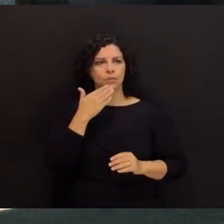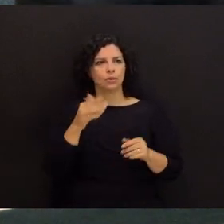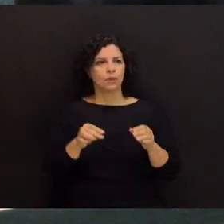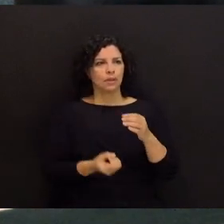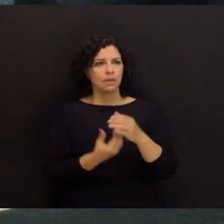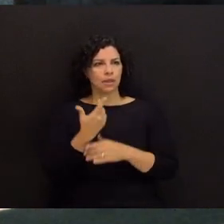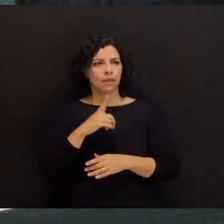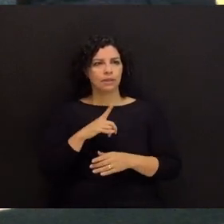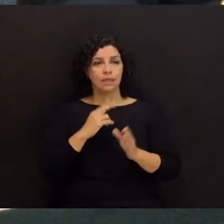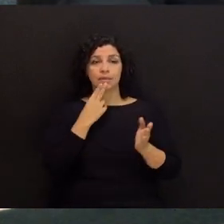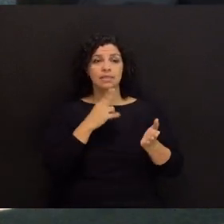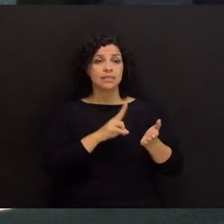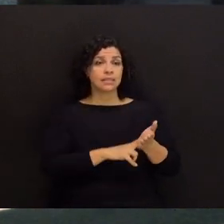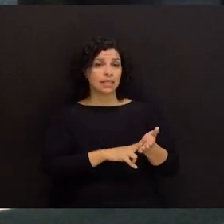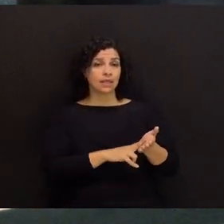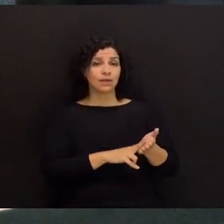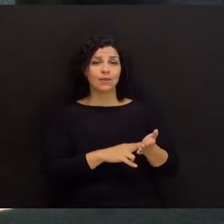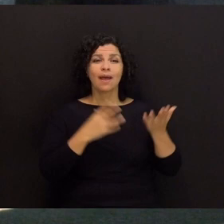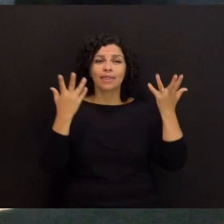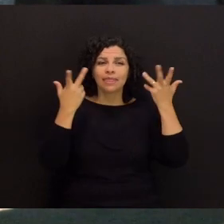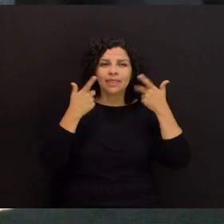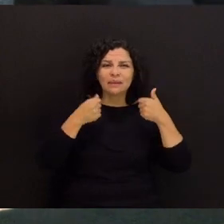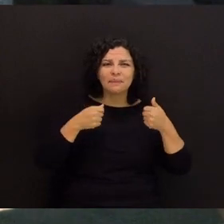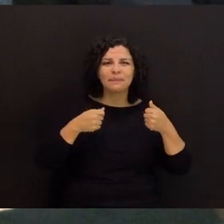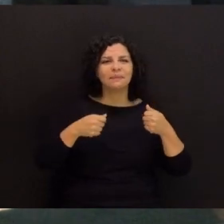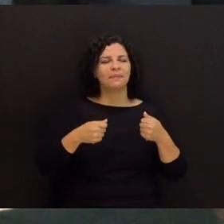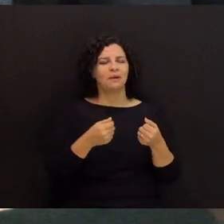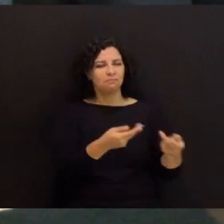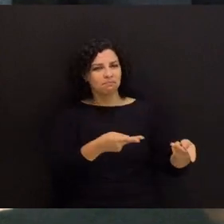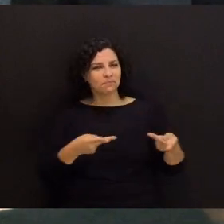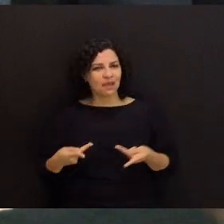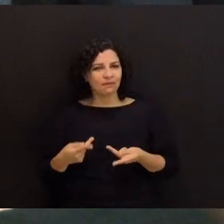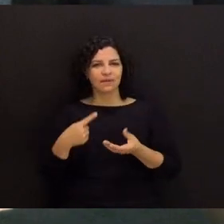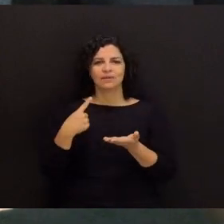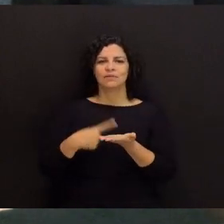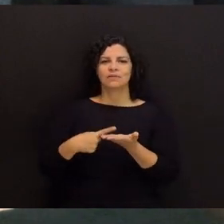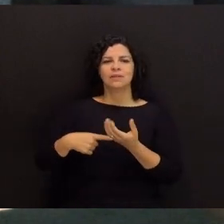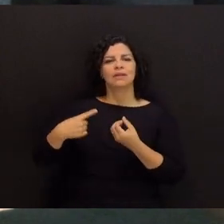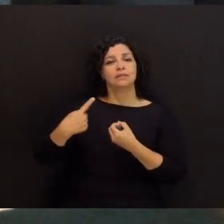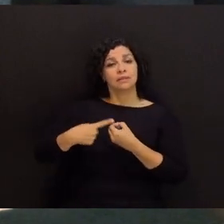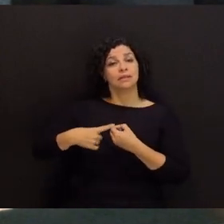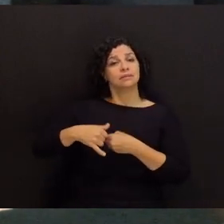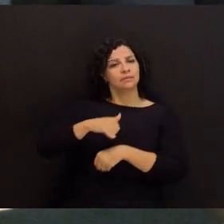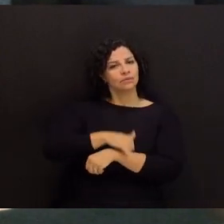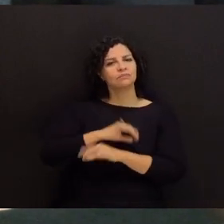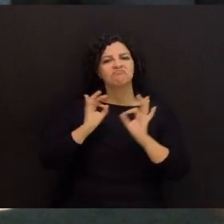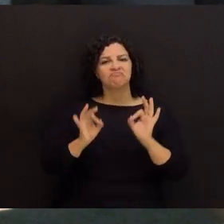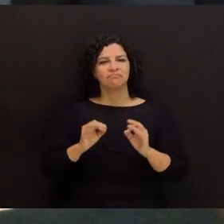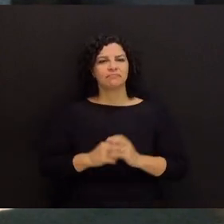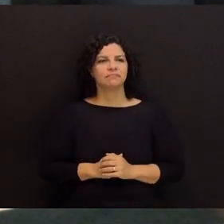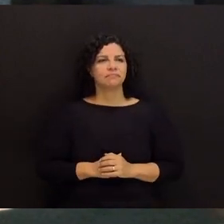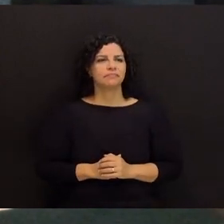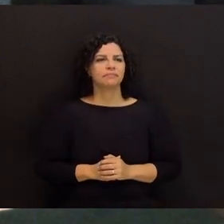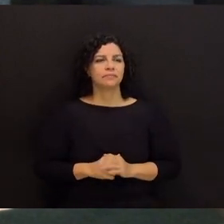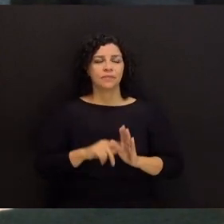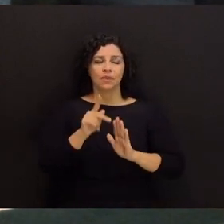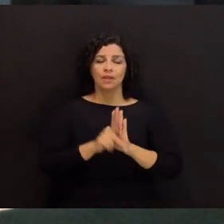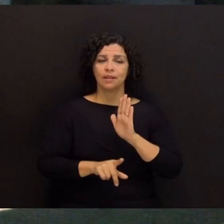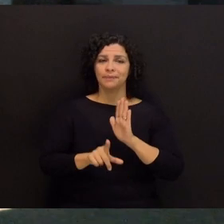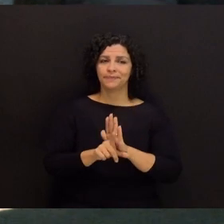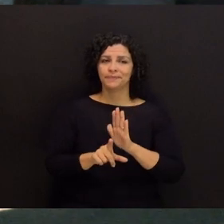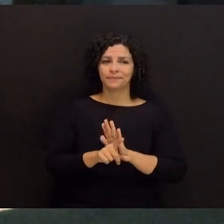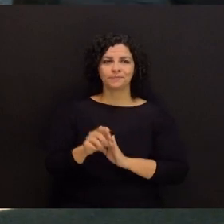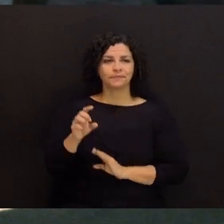institui o selo Pet bem-vindo no município de São José dos Pinhais e da outras providências projeto de